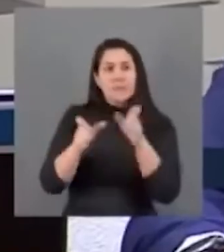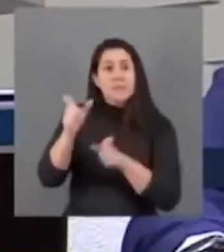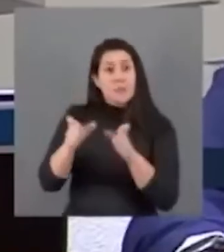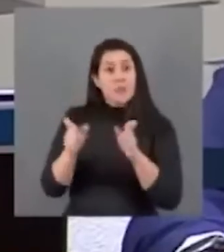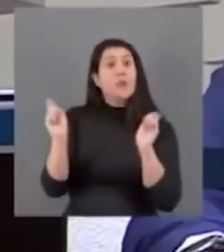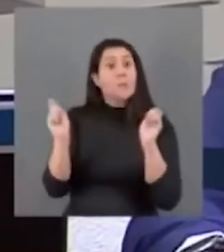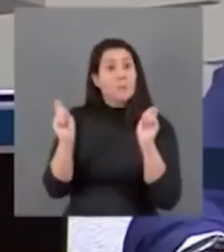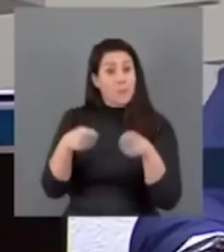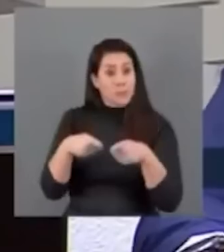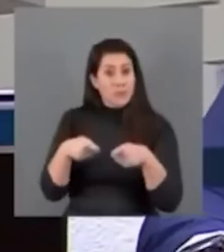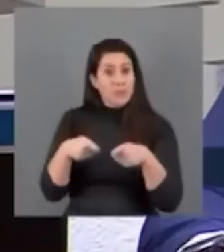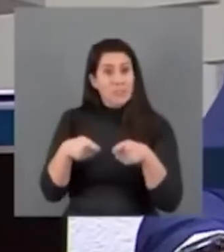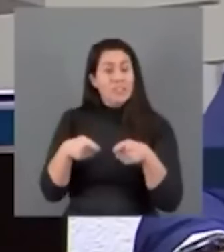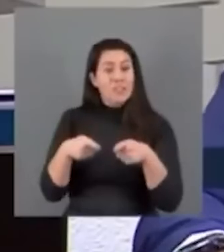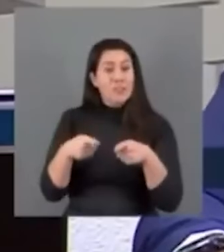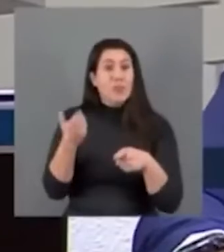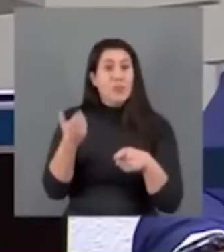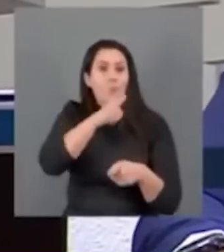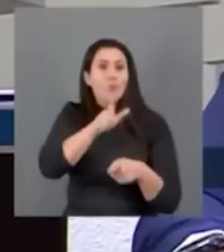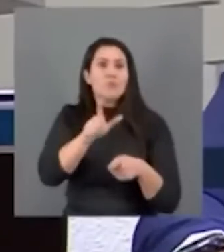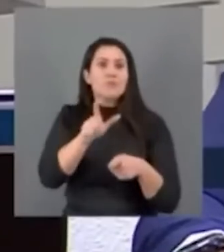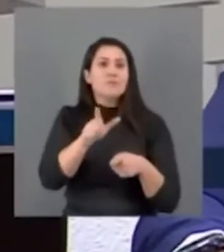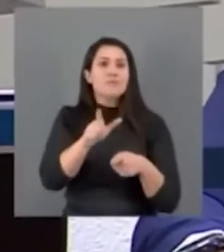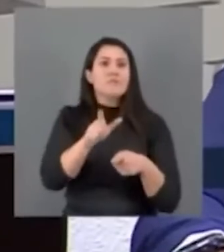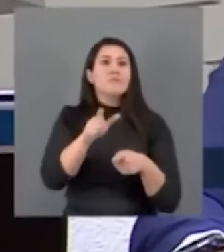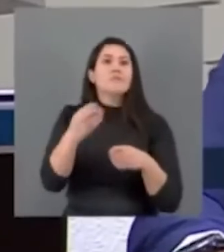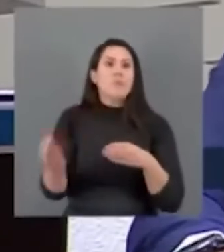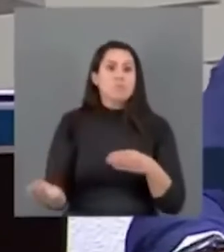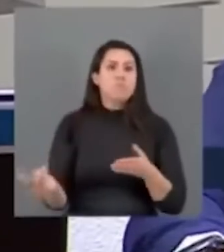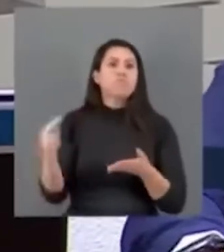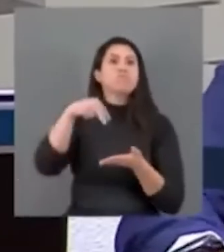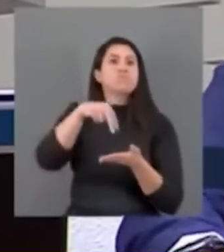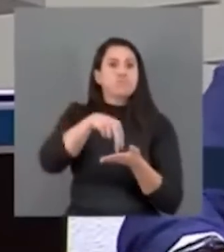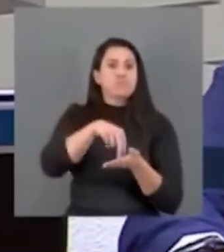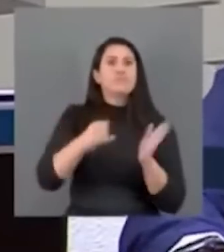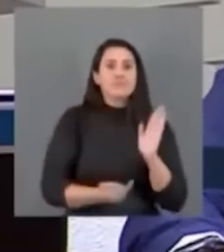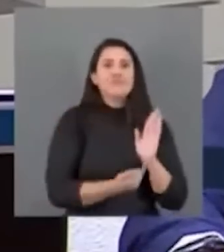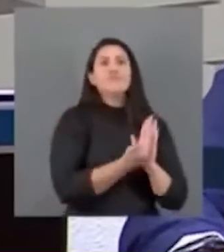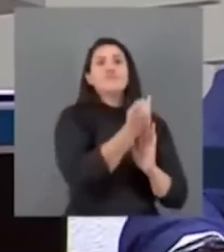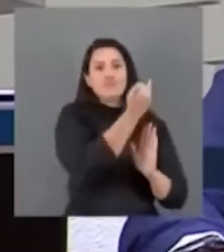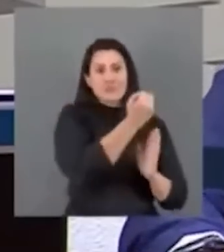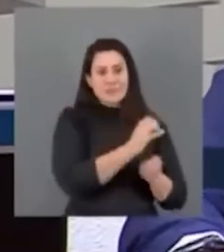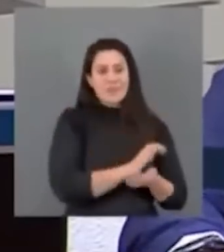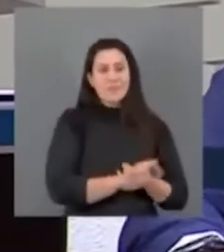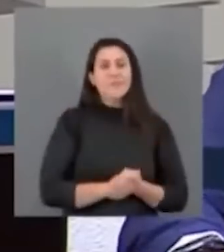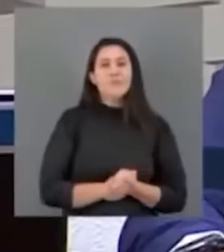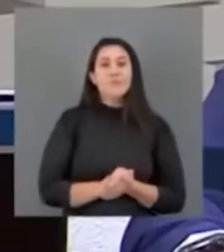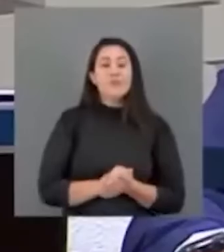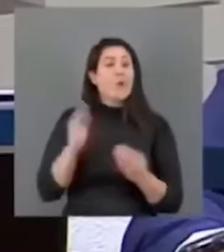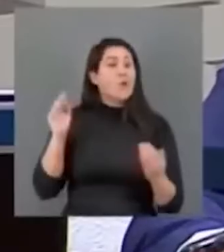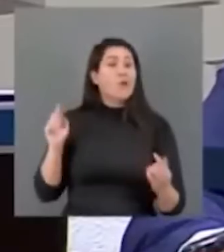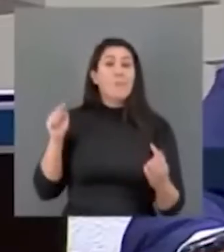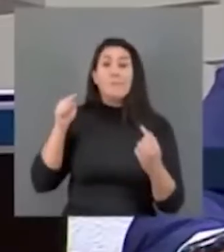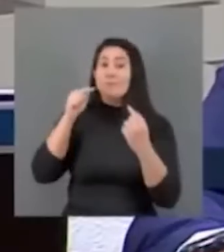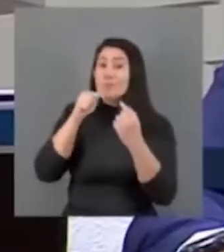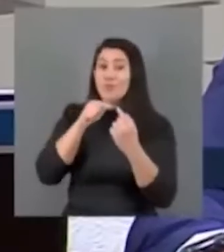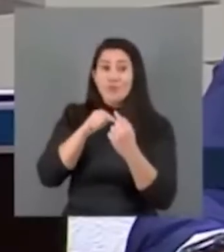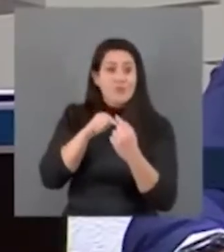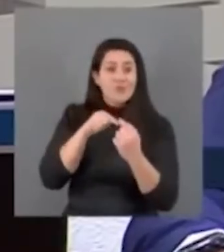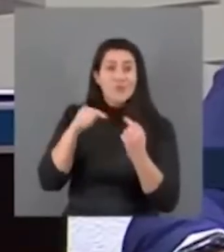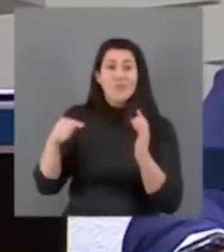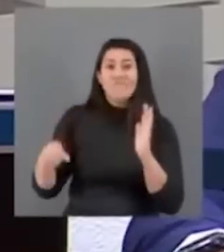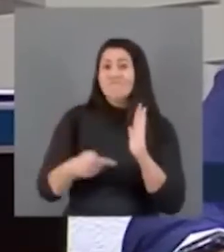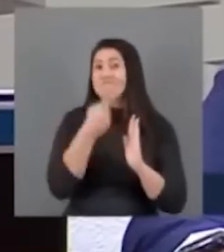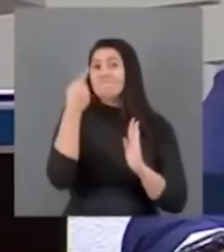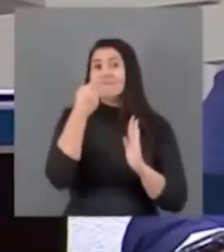de recompor a inflação então é o nosso objetivo primário é a inflação nós temos o objetivo secundário